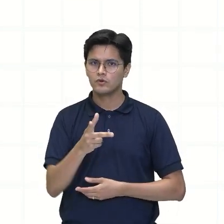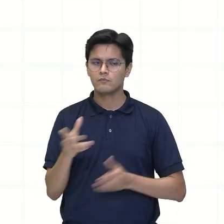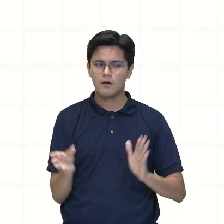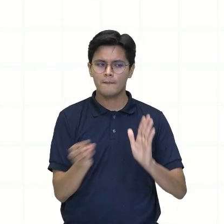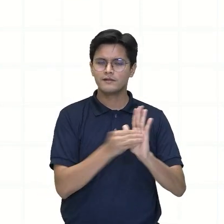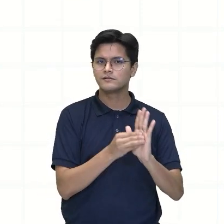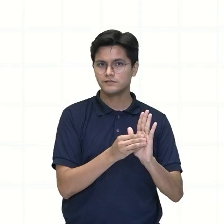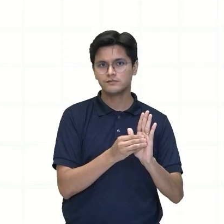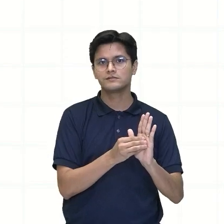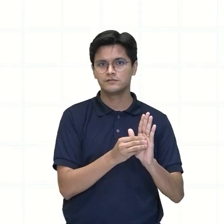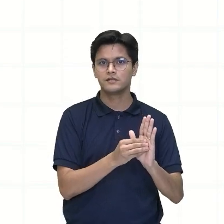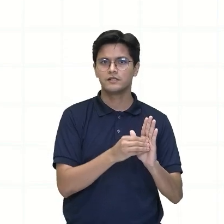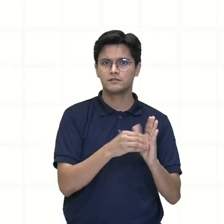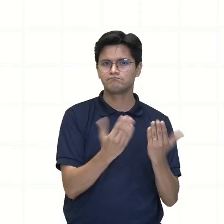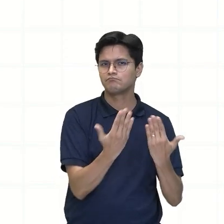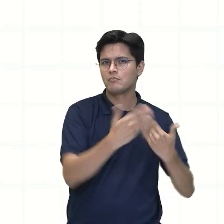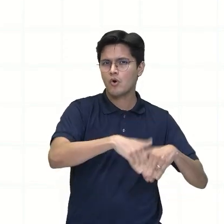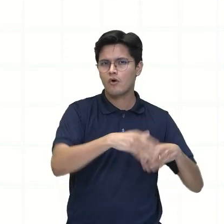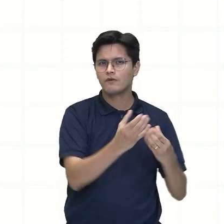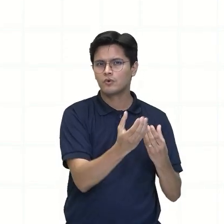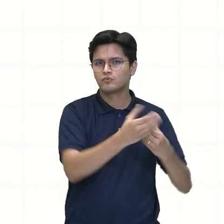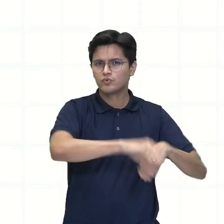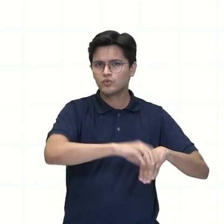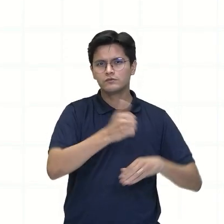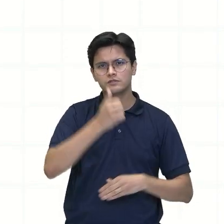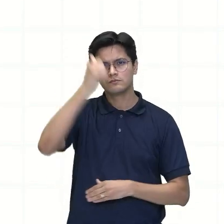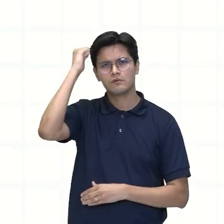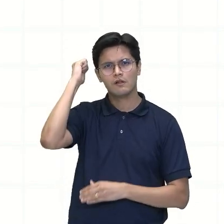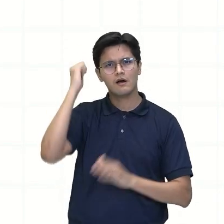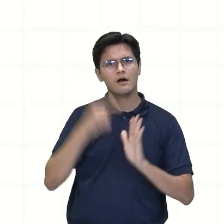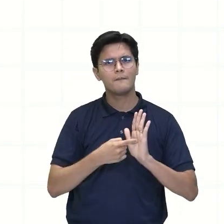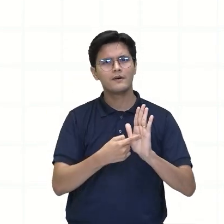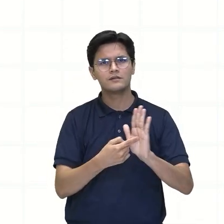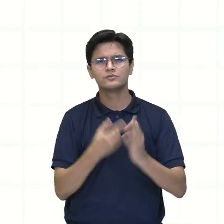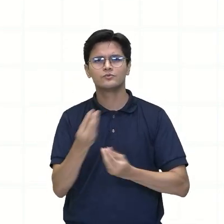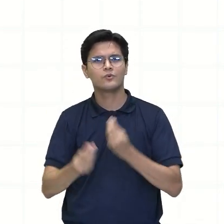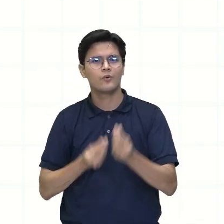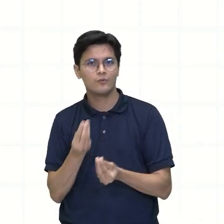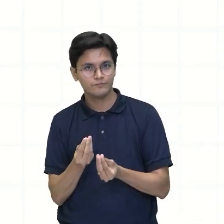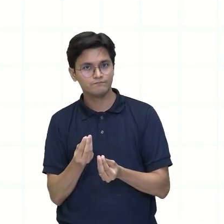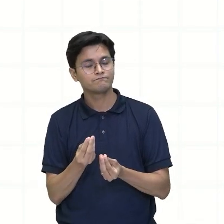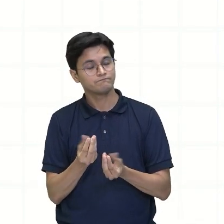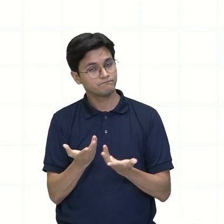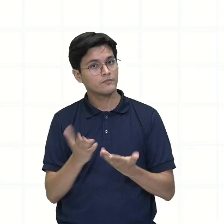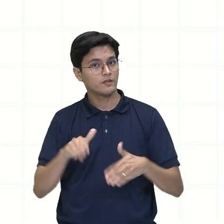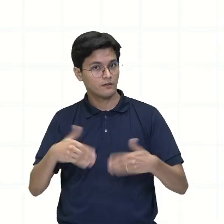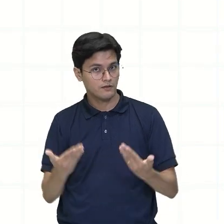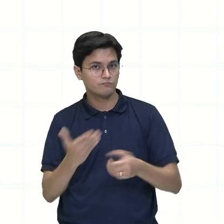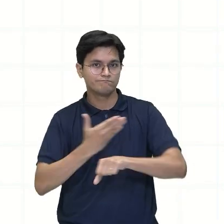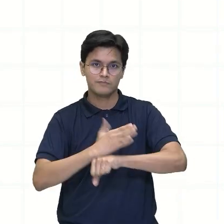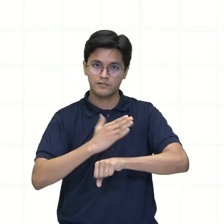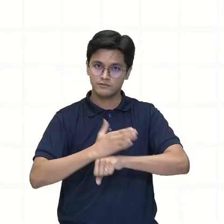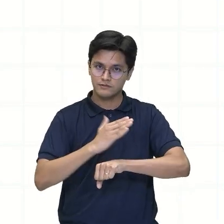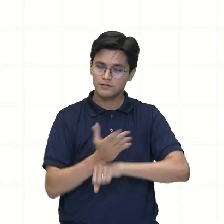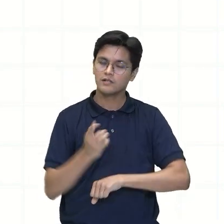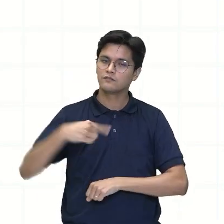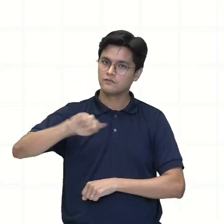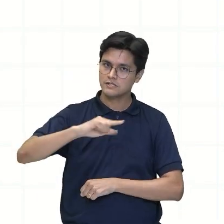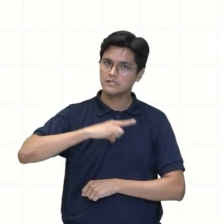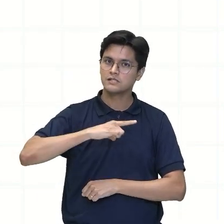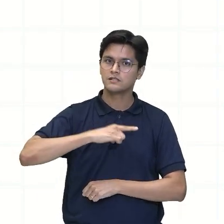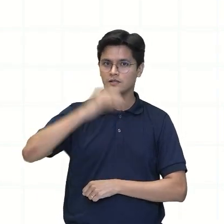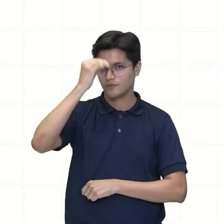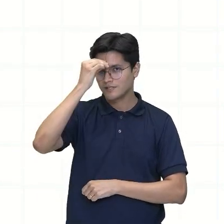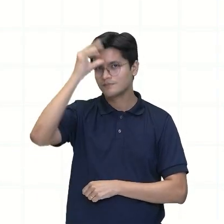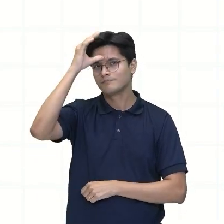nos concursos, nos vestibulares, tá? Já vamos praticando para que vocês já tenham conhecimento, já saibam usar isso